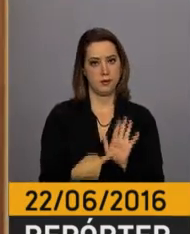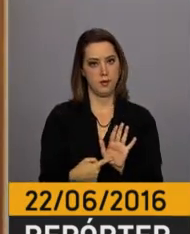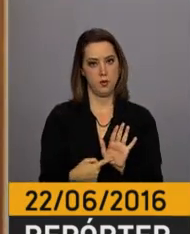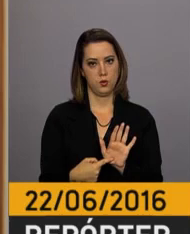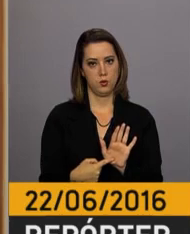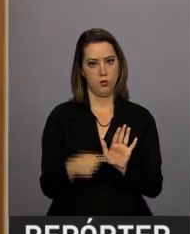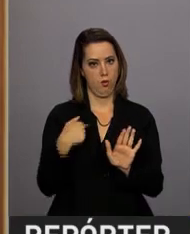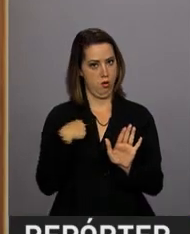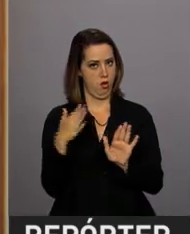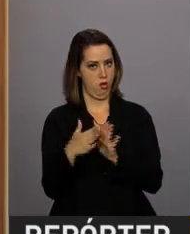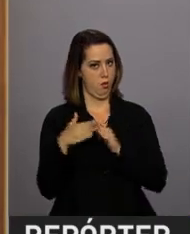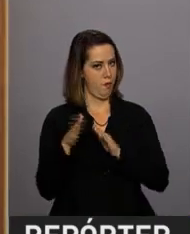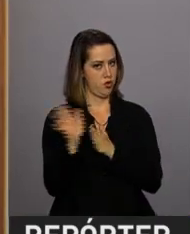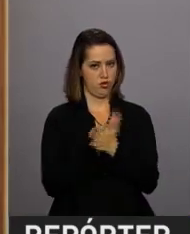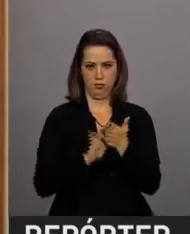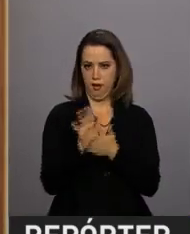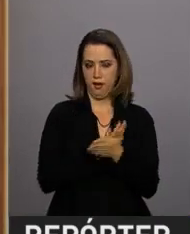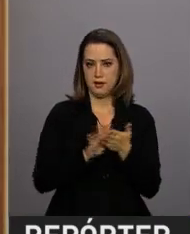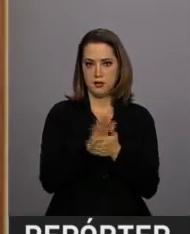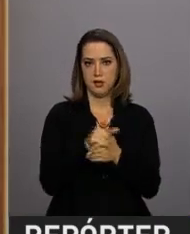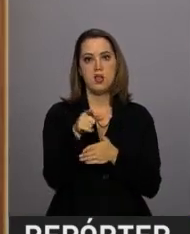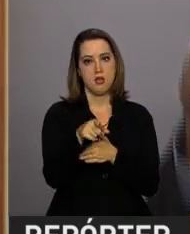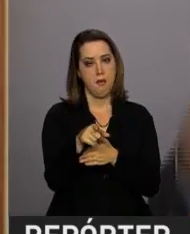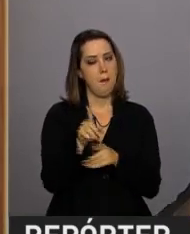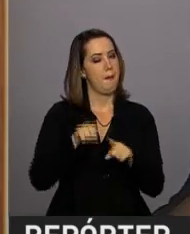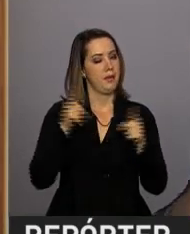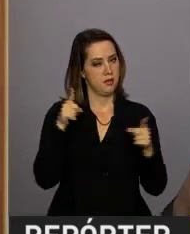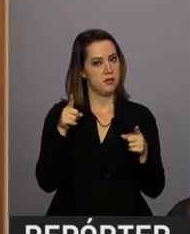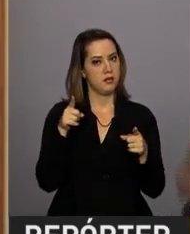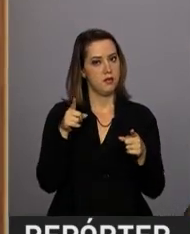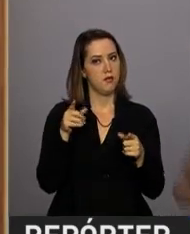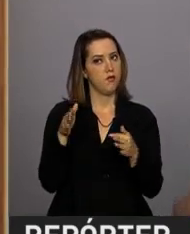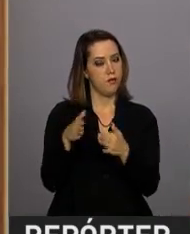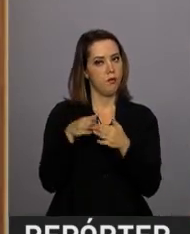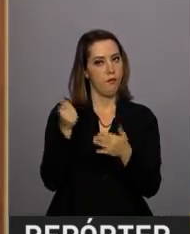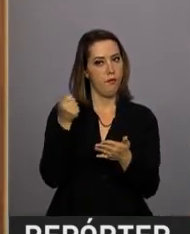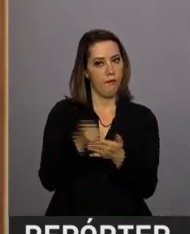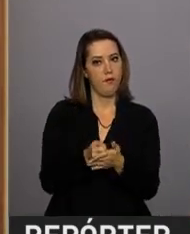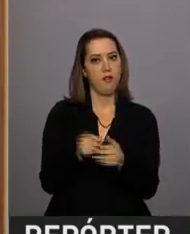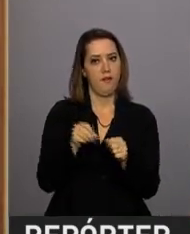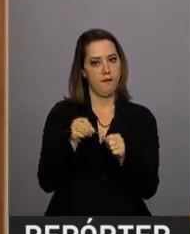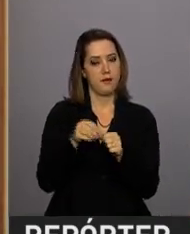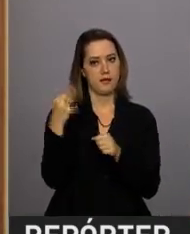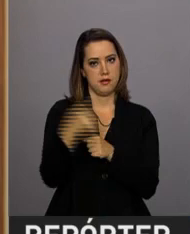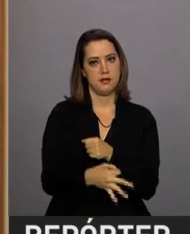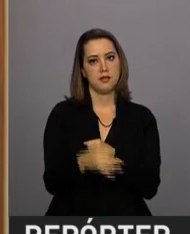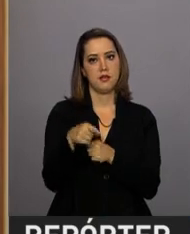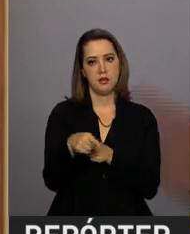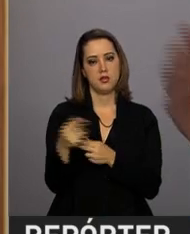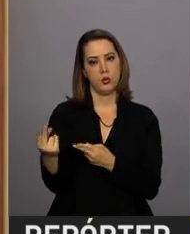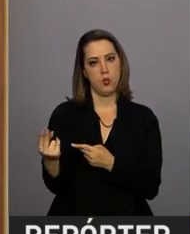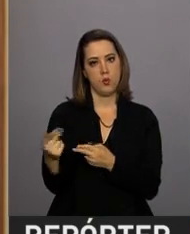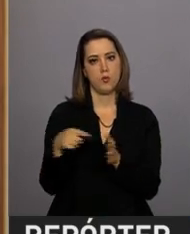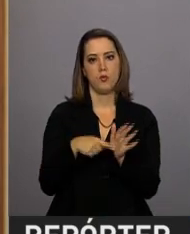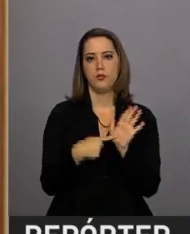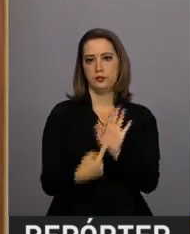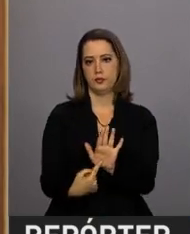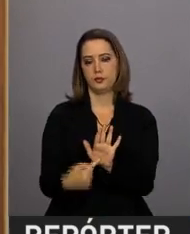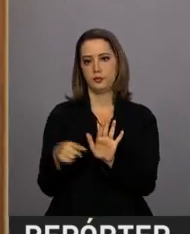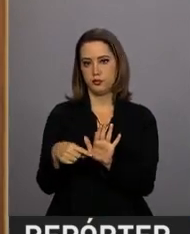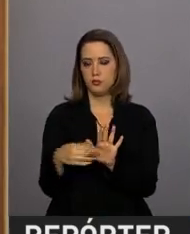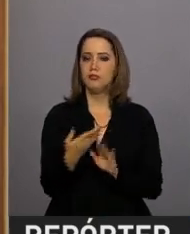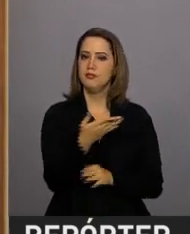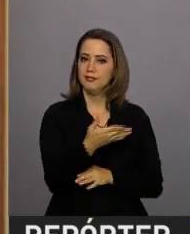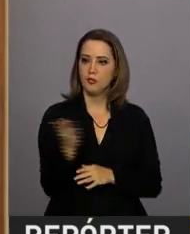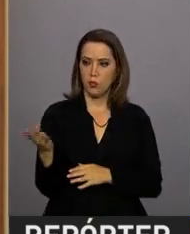não pedi nada eu só vou te cobrar para que você entregue o que está aí o Paulo trouxe um